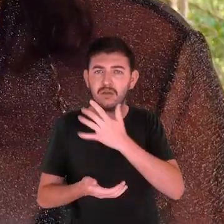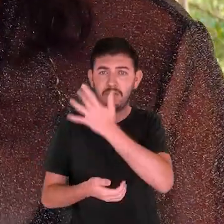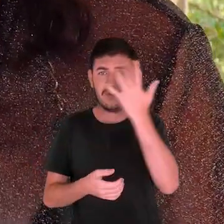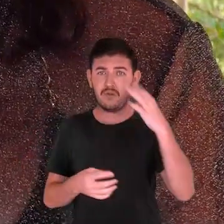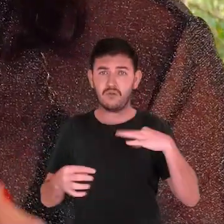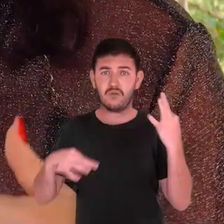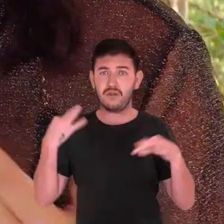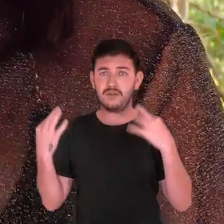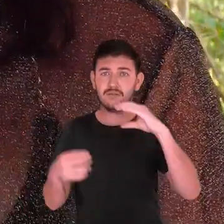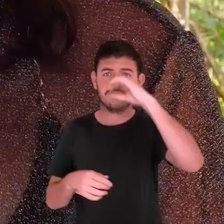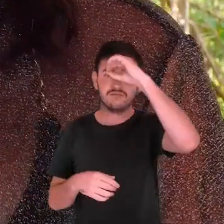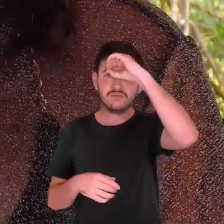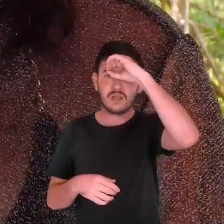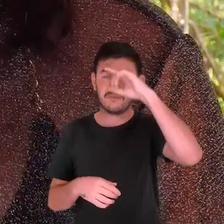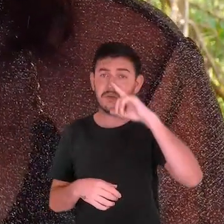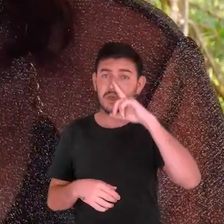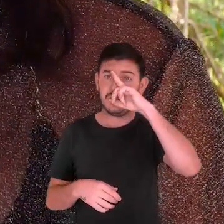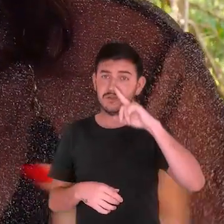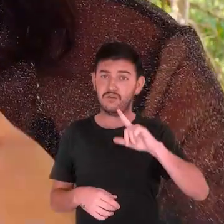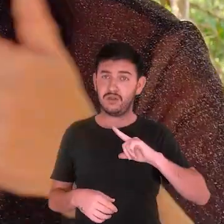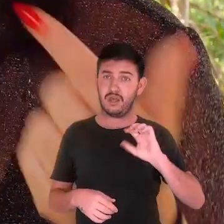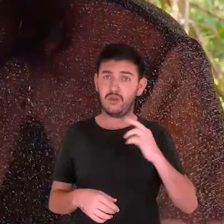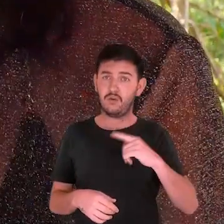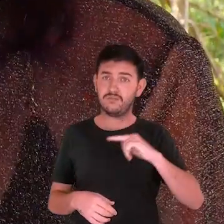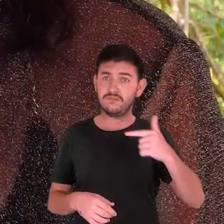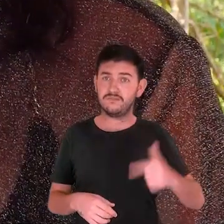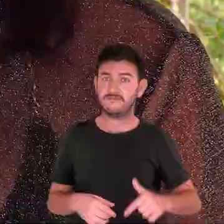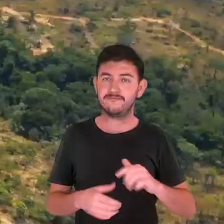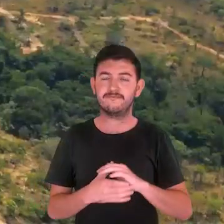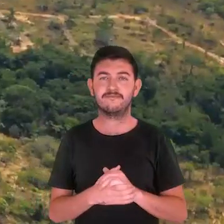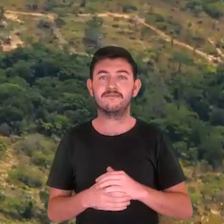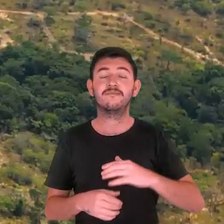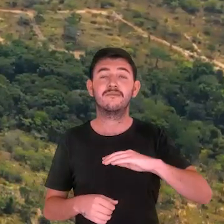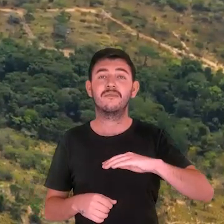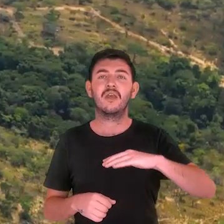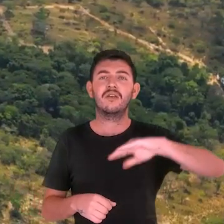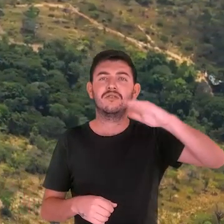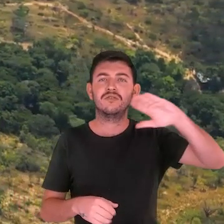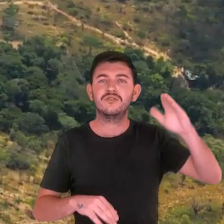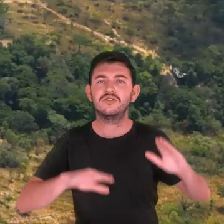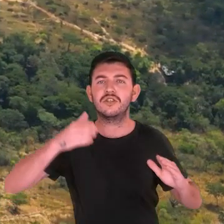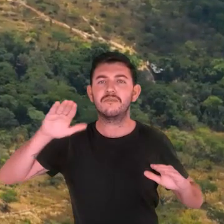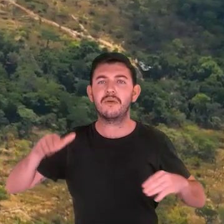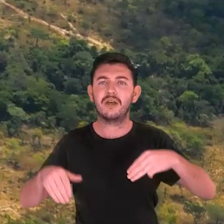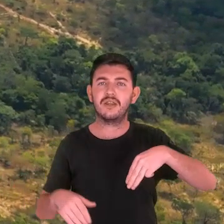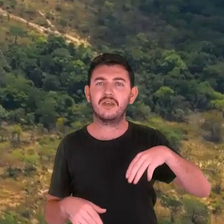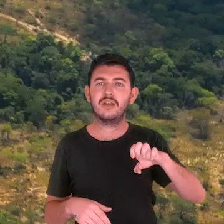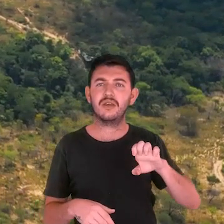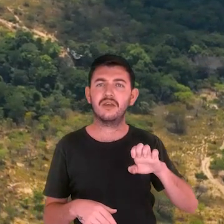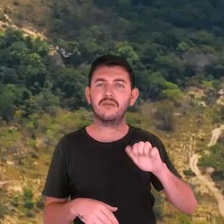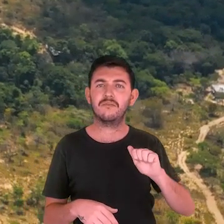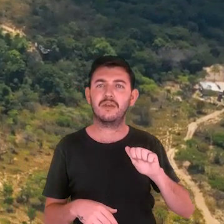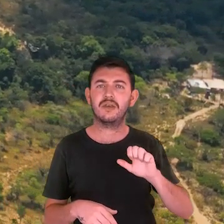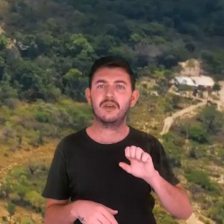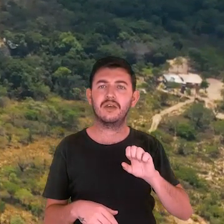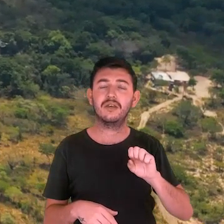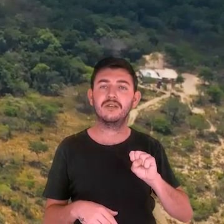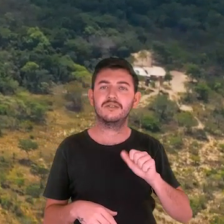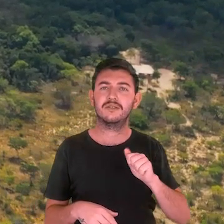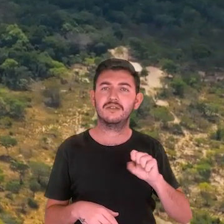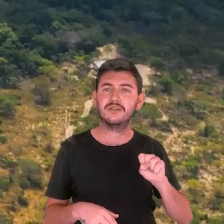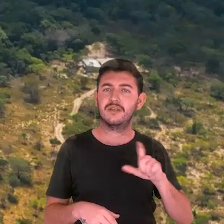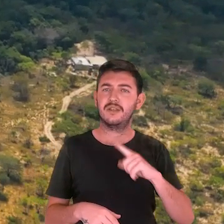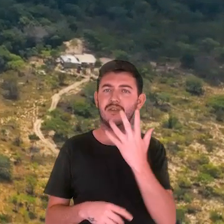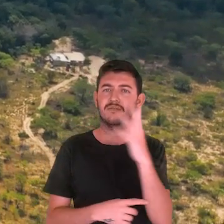o turista não tem ideia, né, do risco que está realmente correndo. O Parque Nacional Chapada das Mesas está situado numa zona